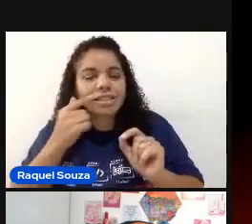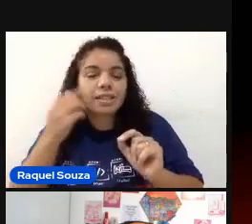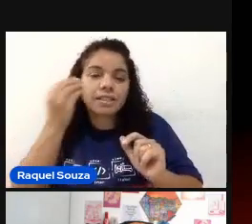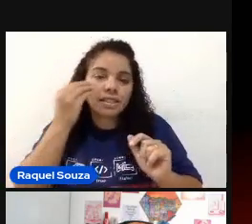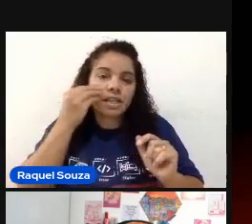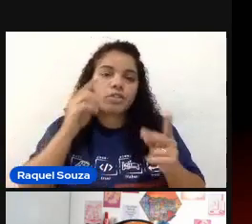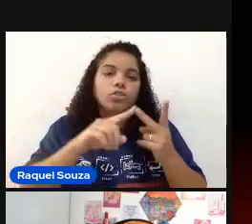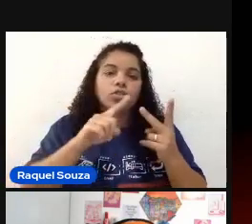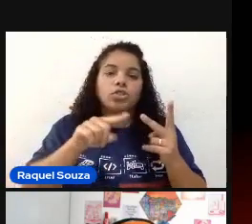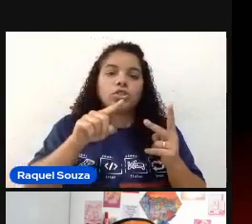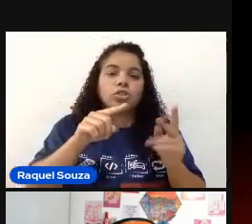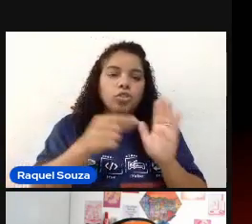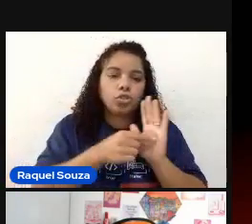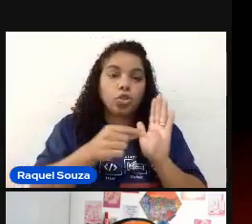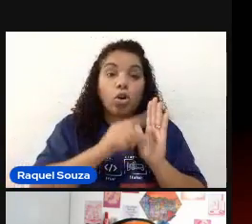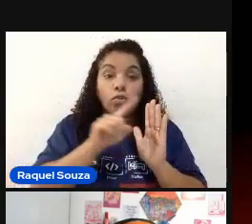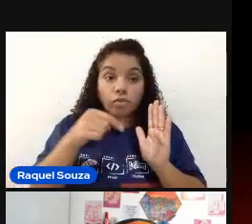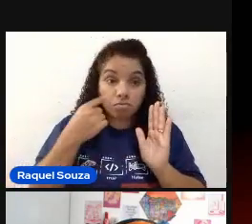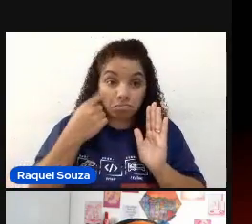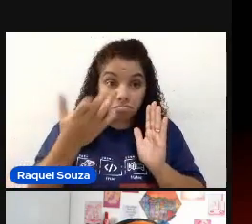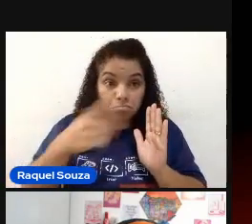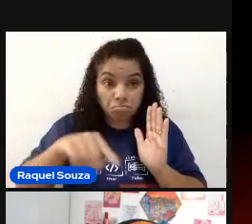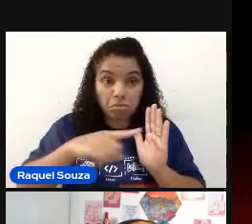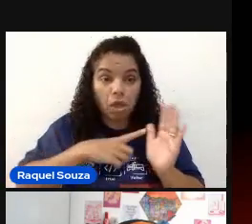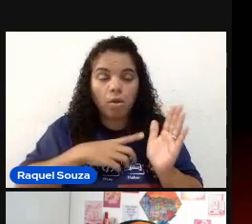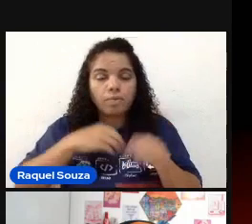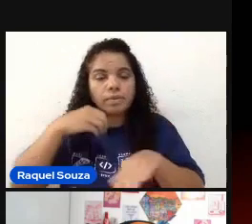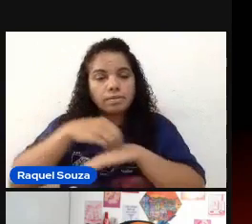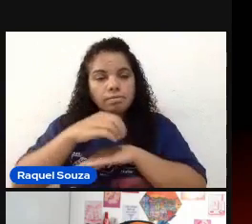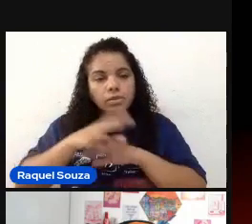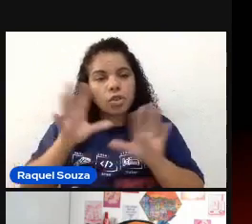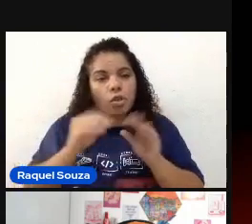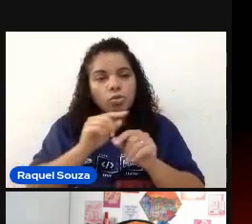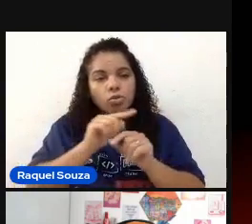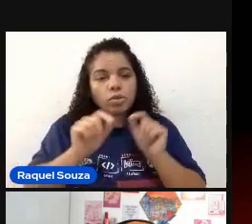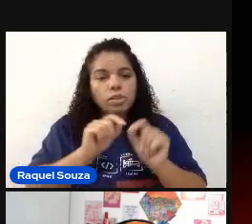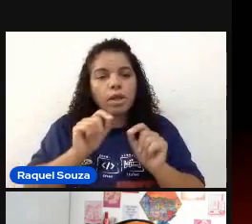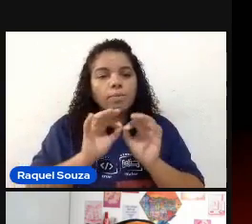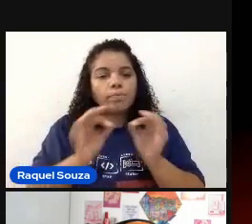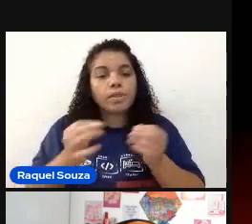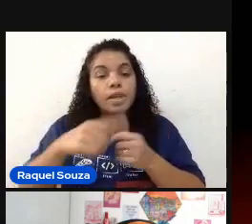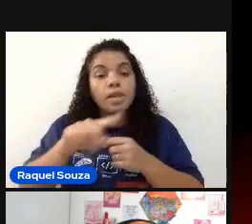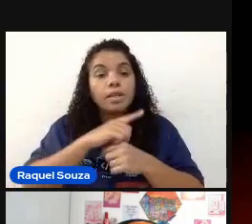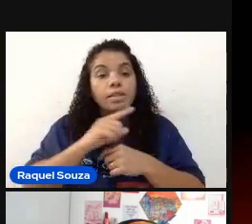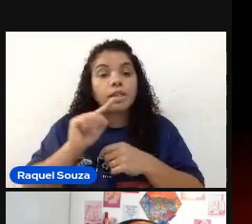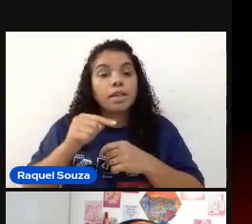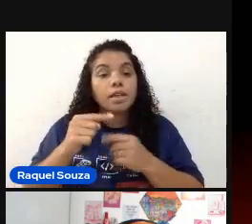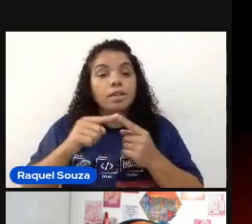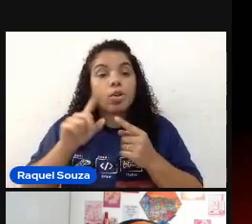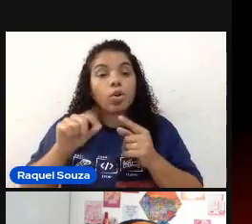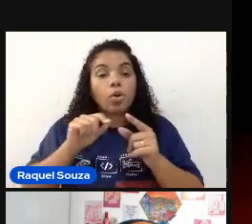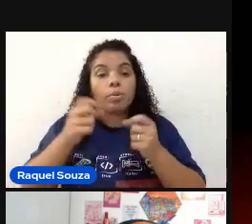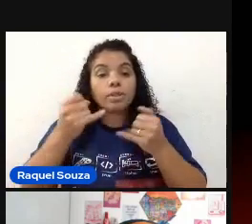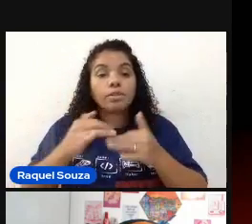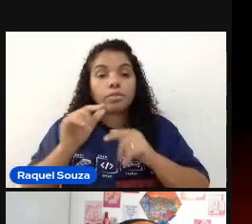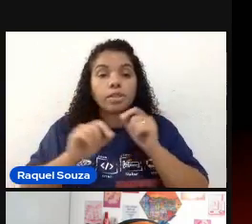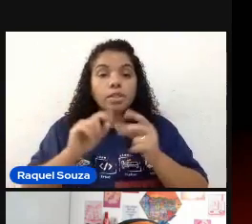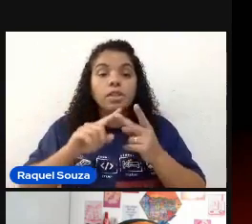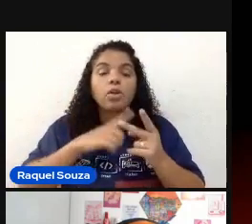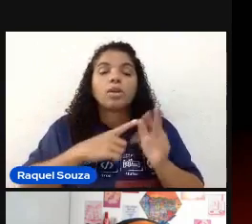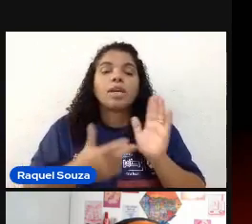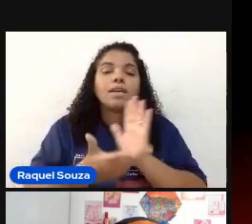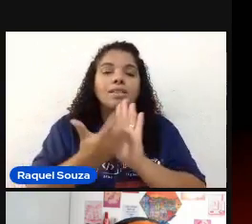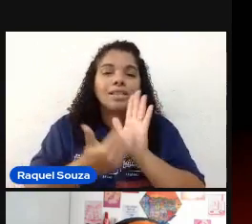software. Então, dando assim uma introdução básica, segundo uma das definições do Design Thinking é que períodos de